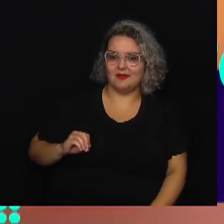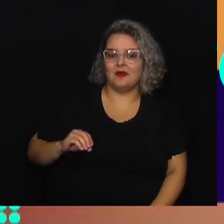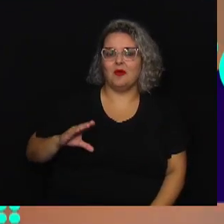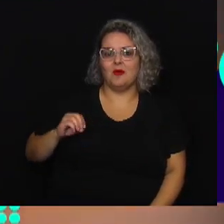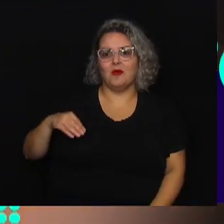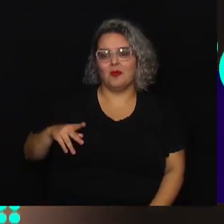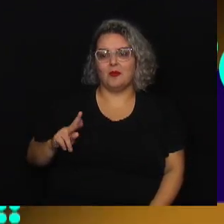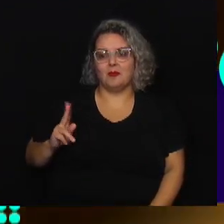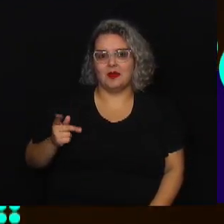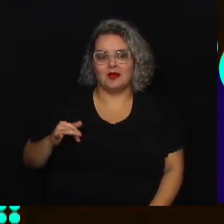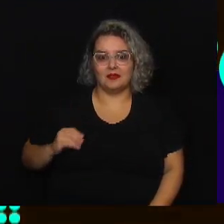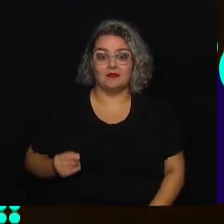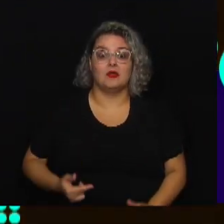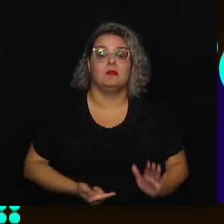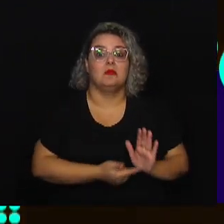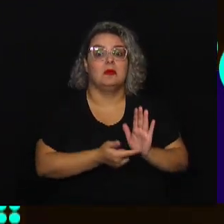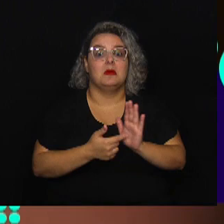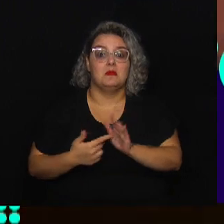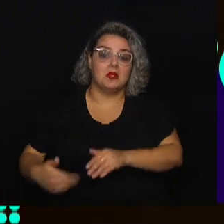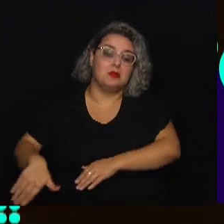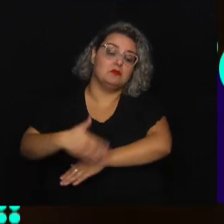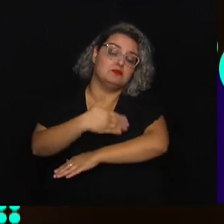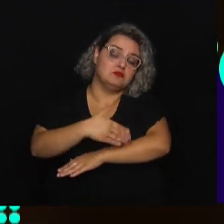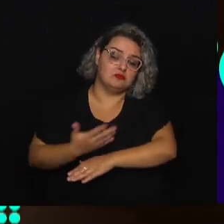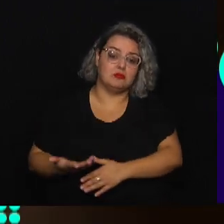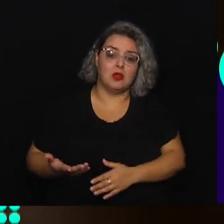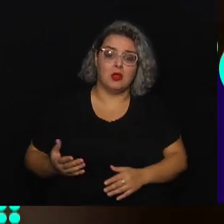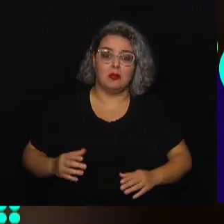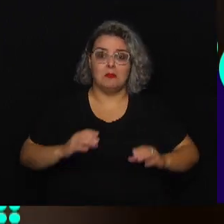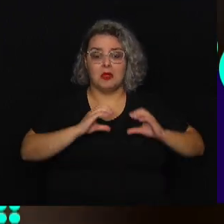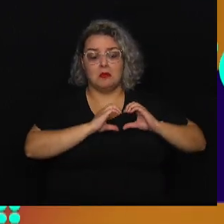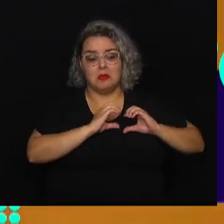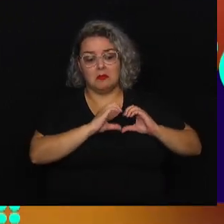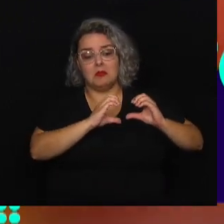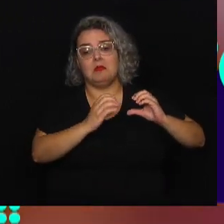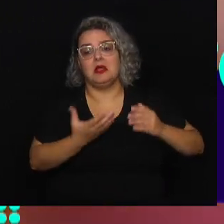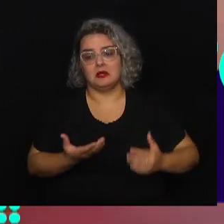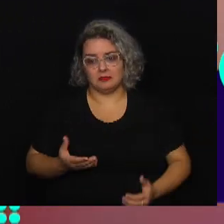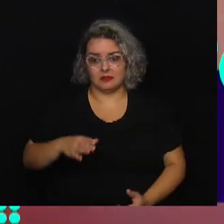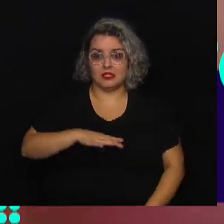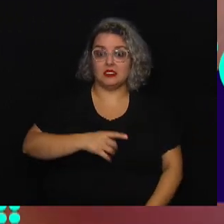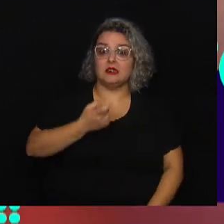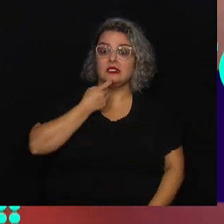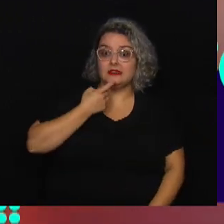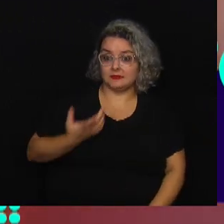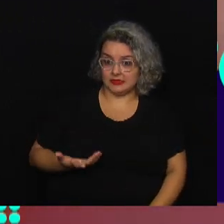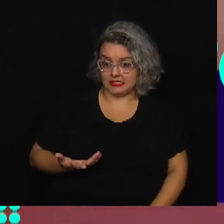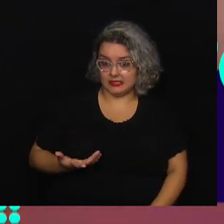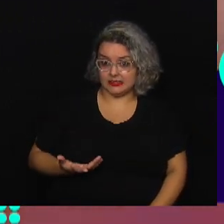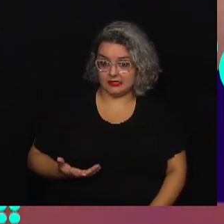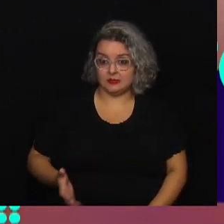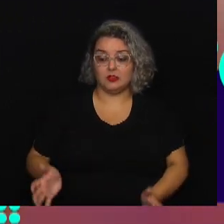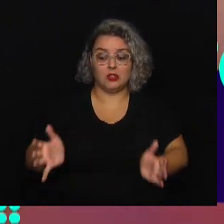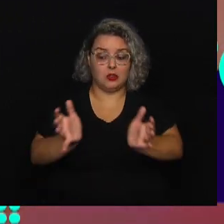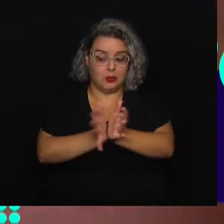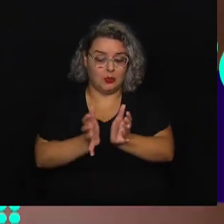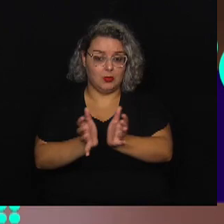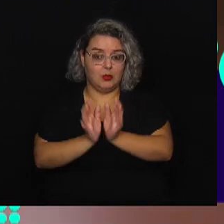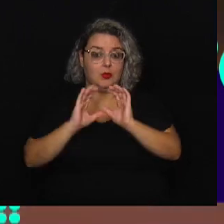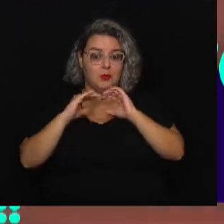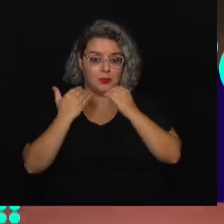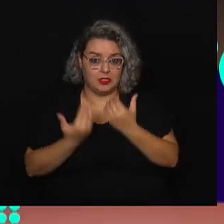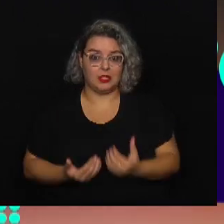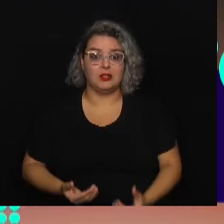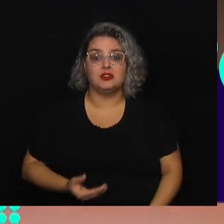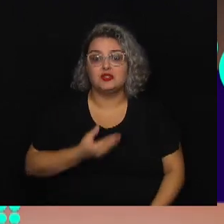do espetáculo de rua Trupica Coração em Campinas. Sábado na comunidade Menino Chorão, às 4 da